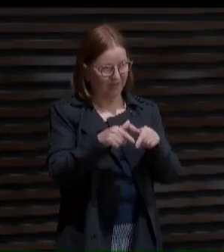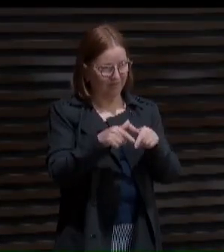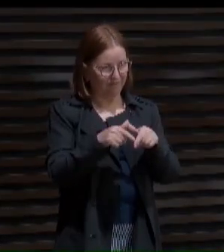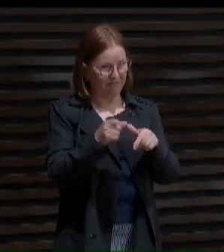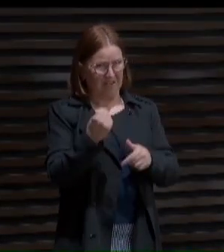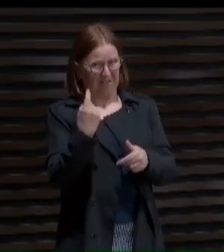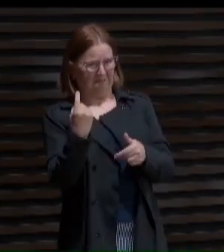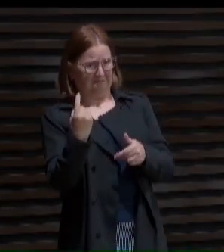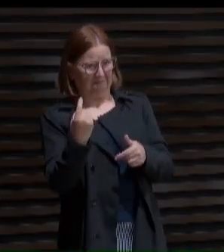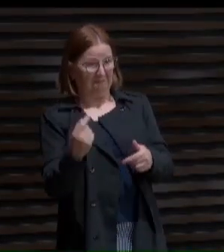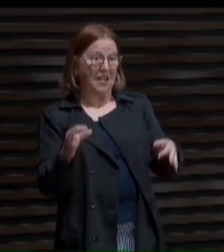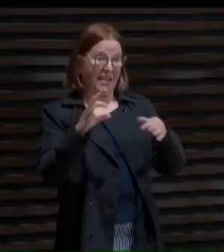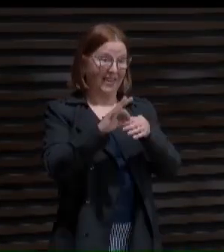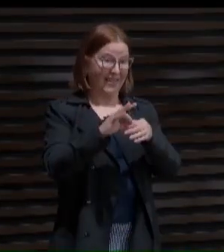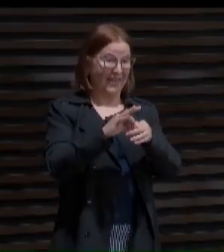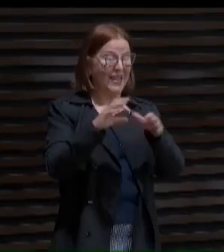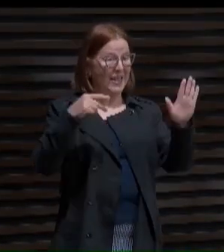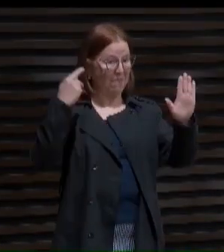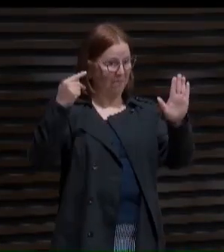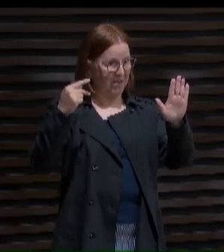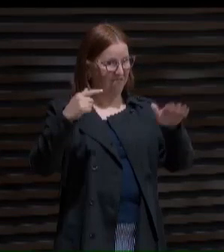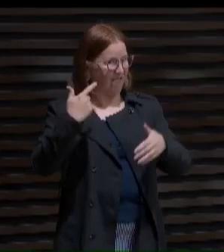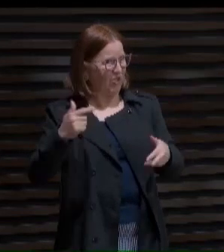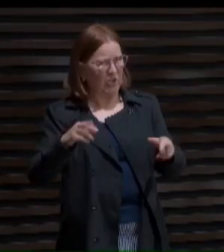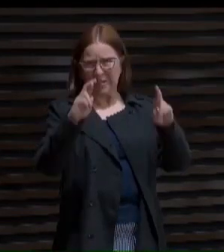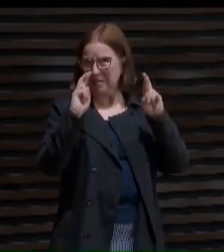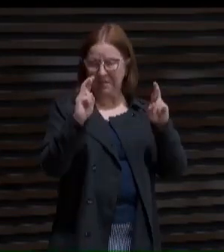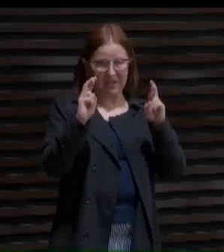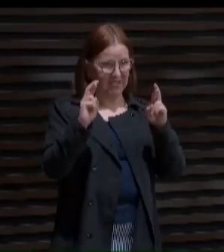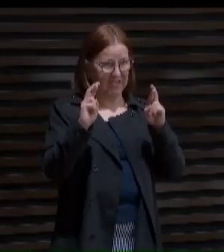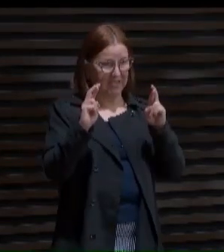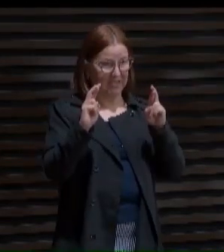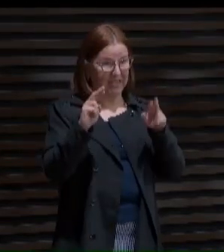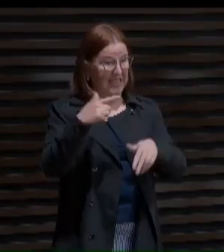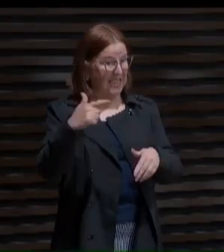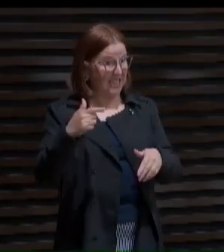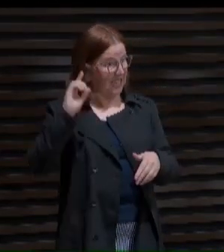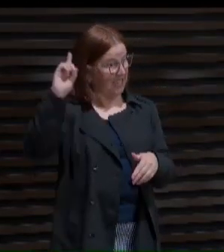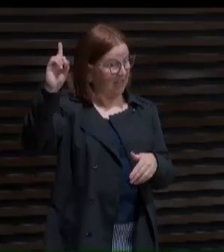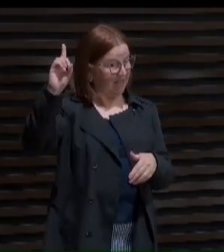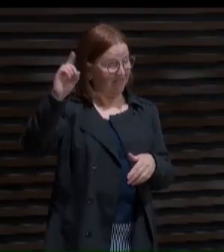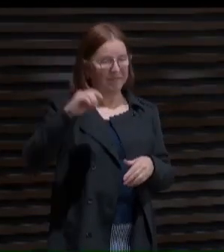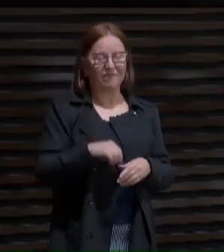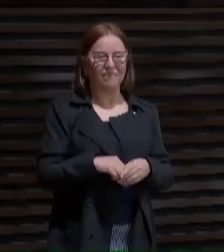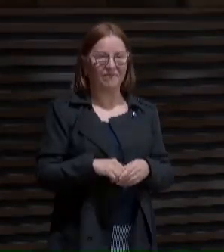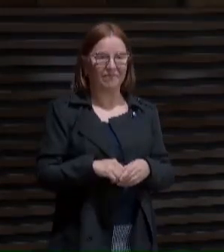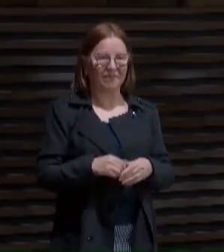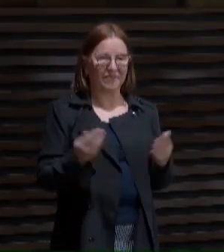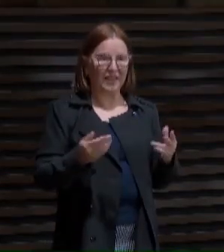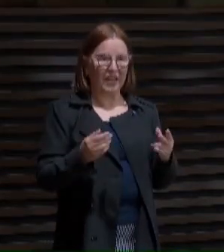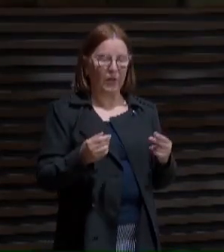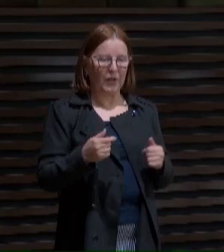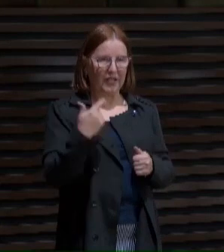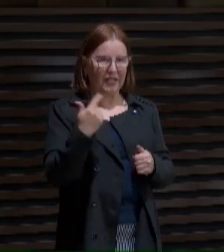alianças da promessa, não tendo esperança e sem Deus no mundo. E agora 2